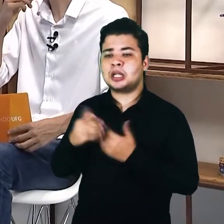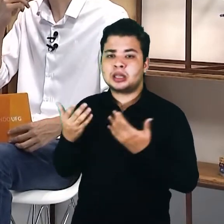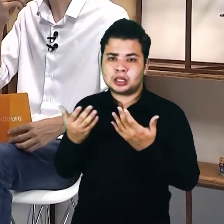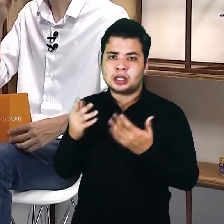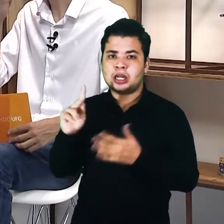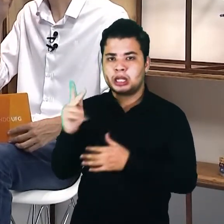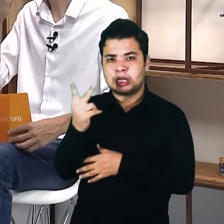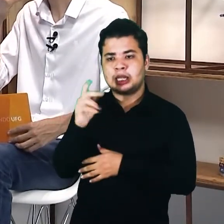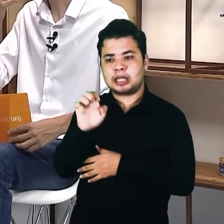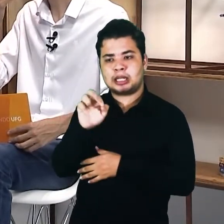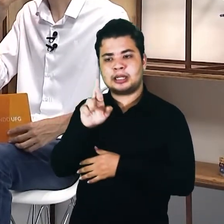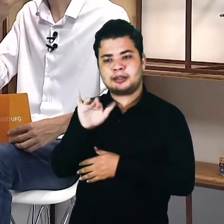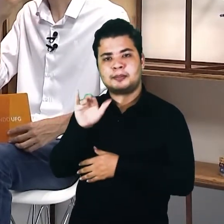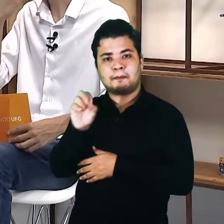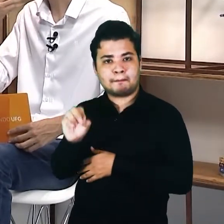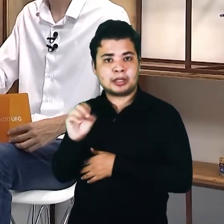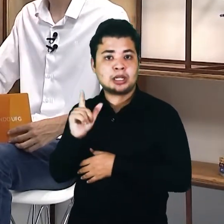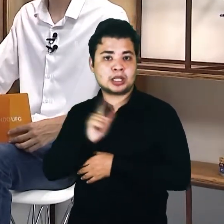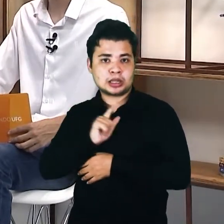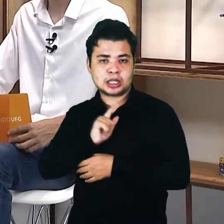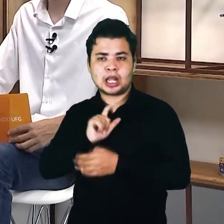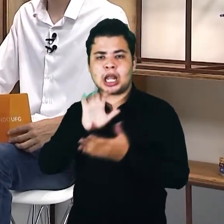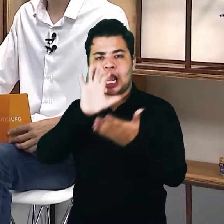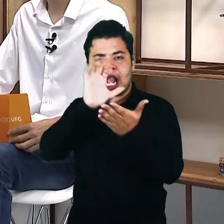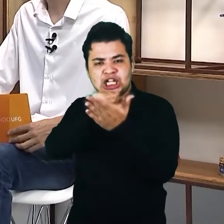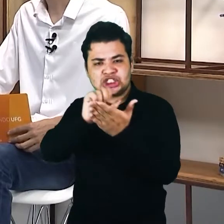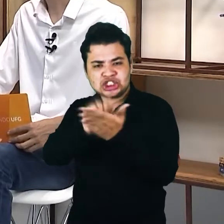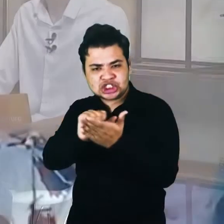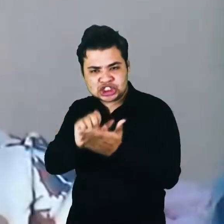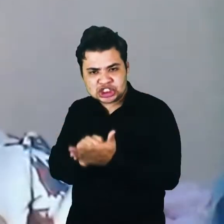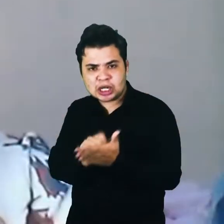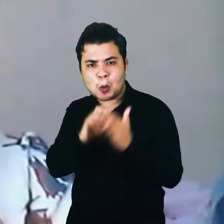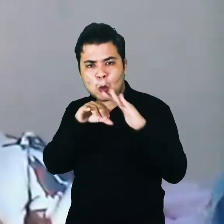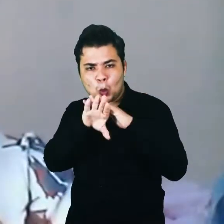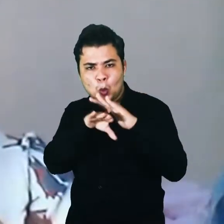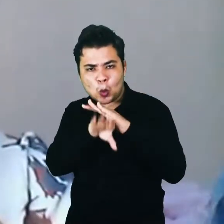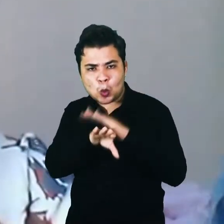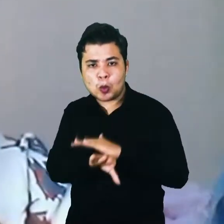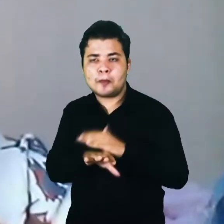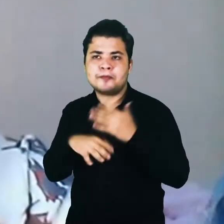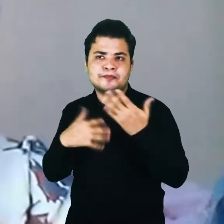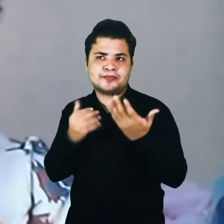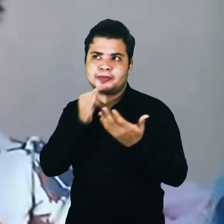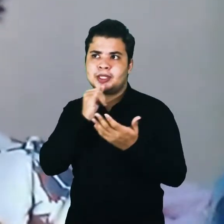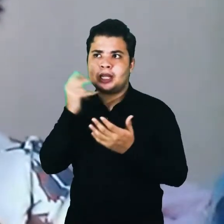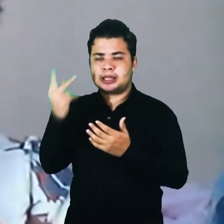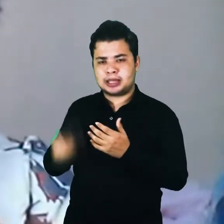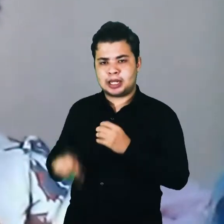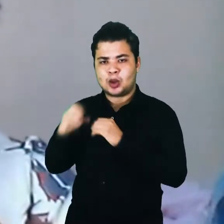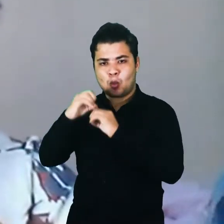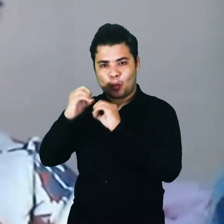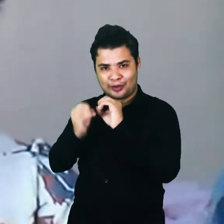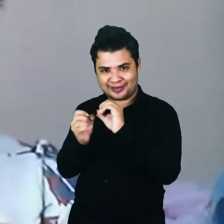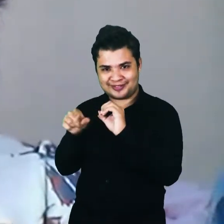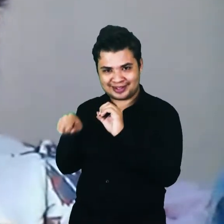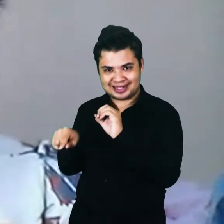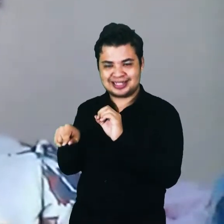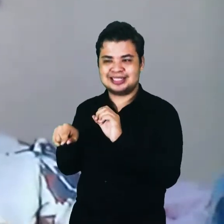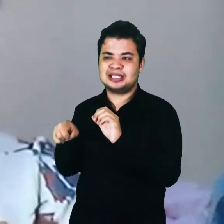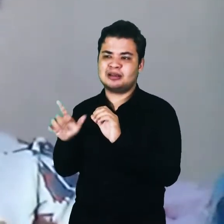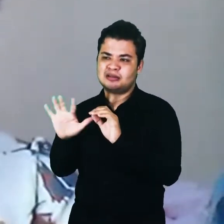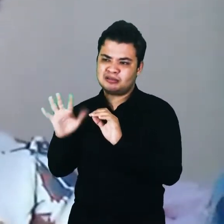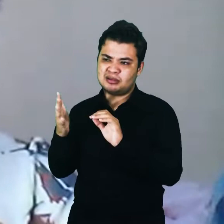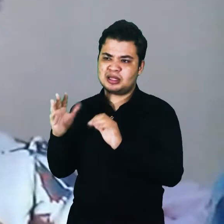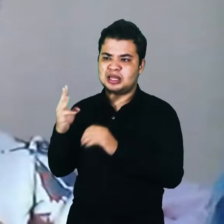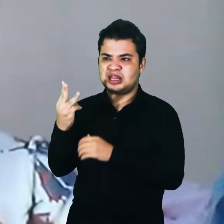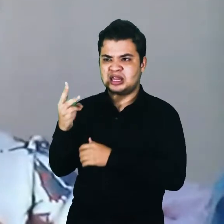Os herbários, então, eles vão acumulando esses registros. O herbário da UFG ainda tem